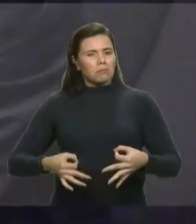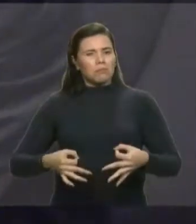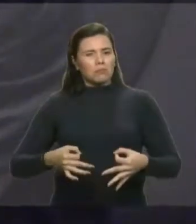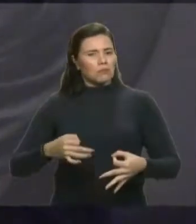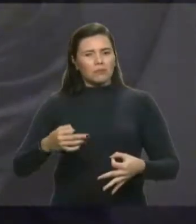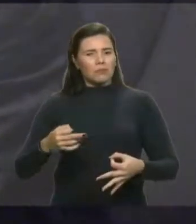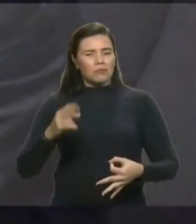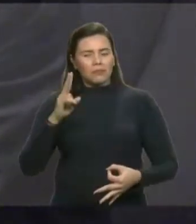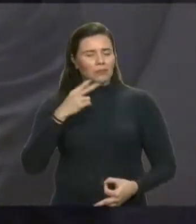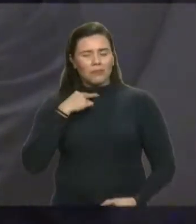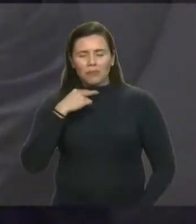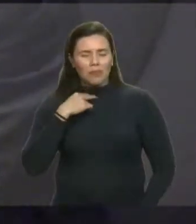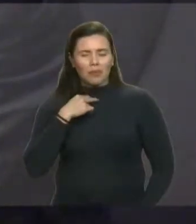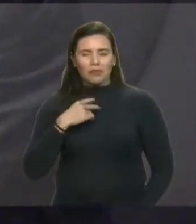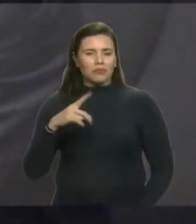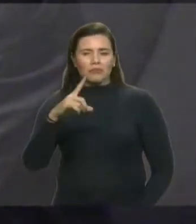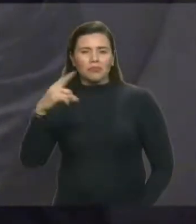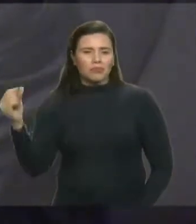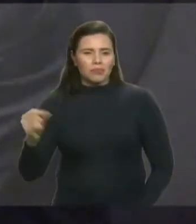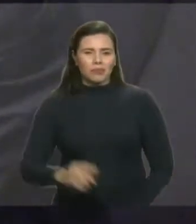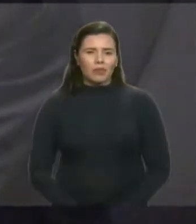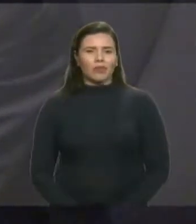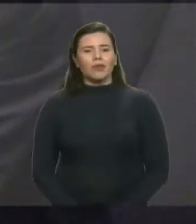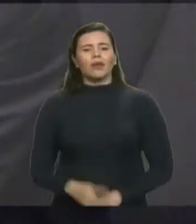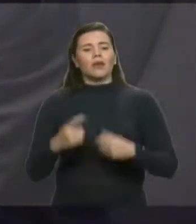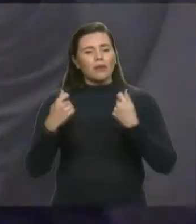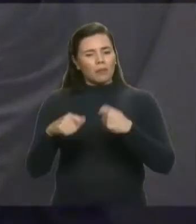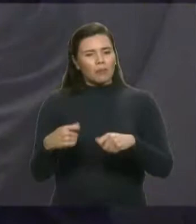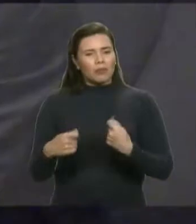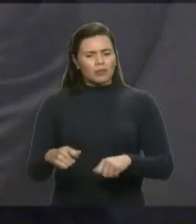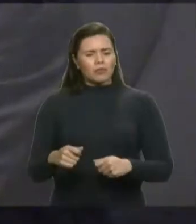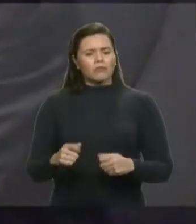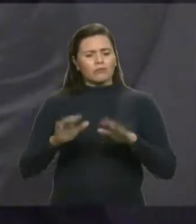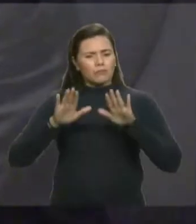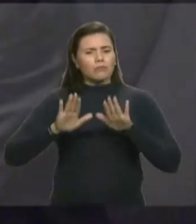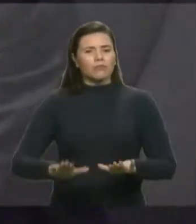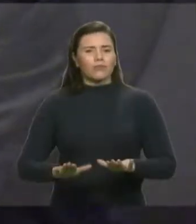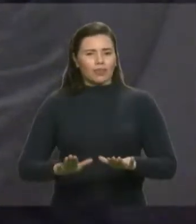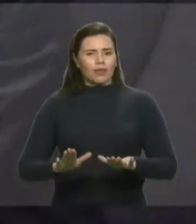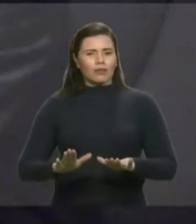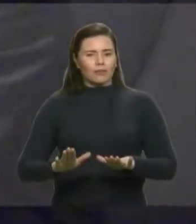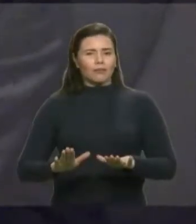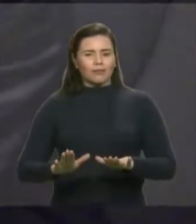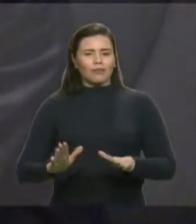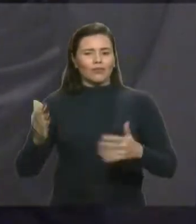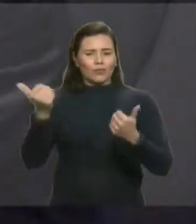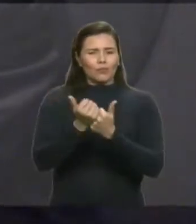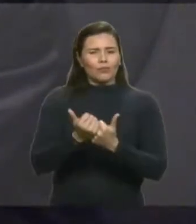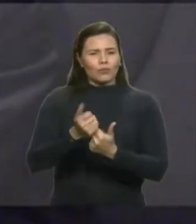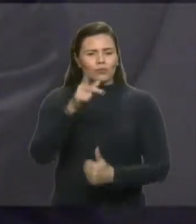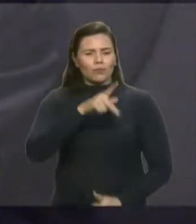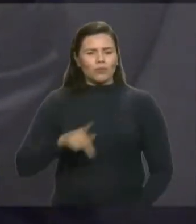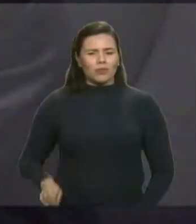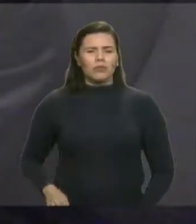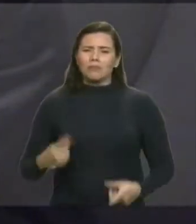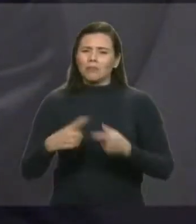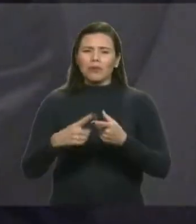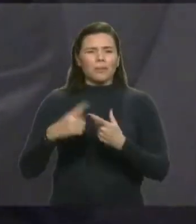nos energizar, é a referência da beleza da Assembleia. Mas, meu querido,